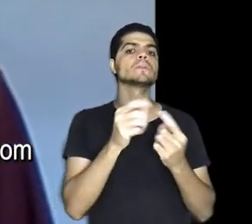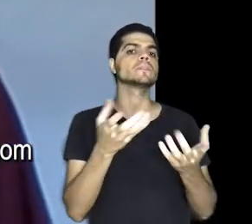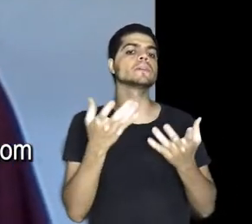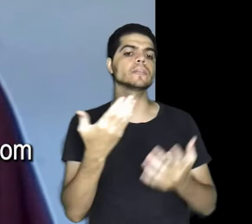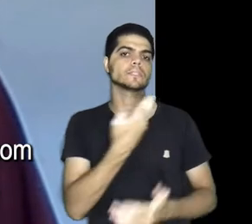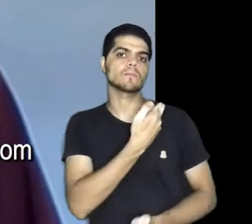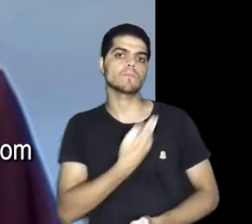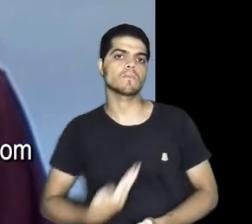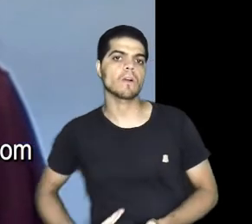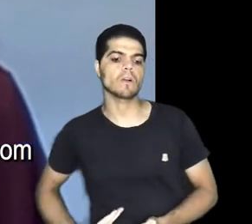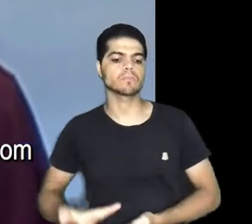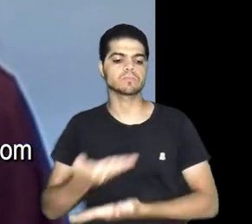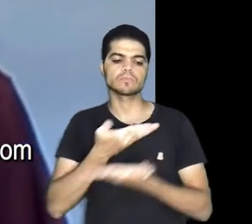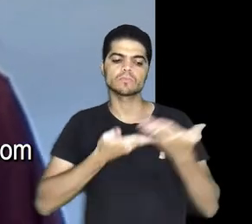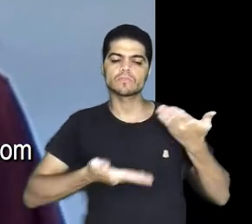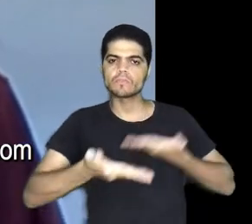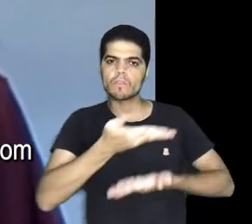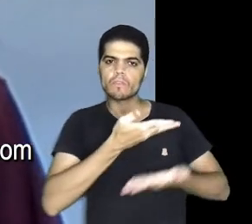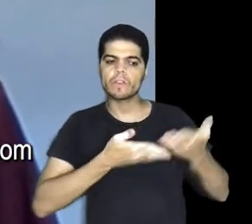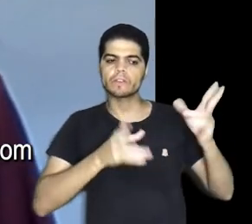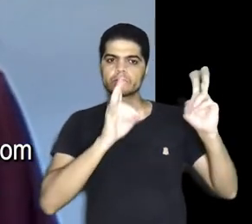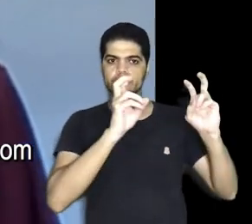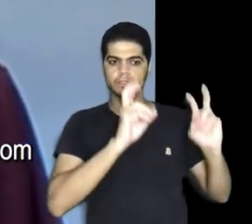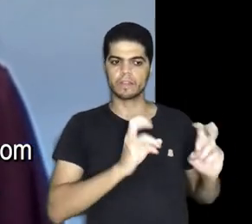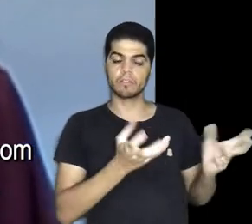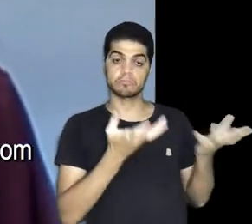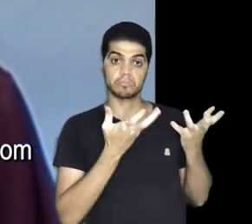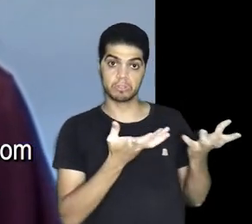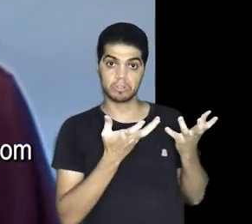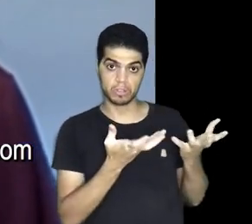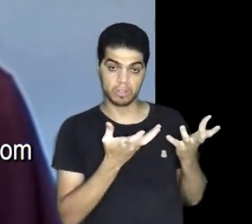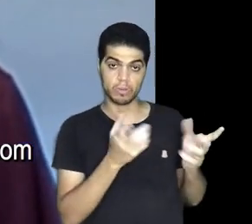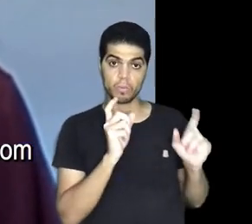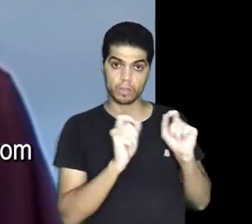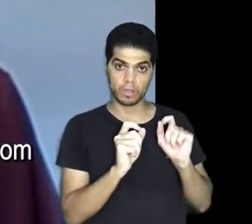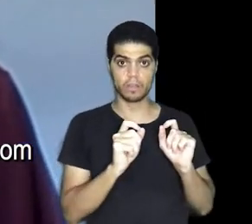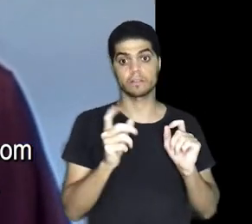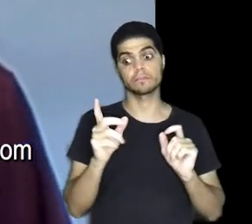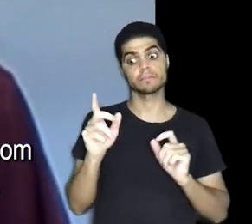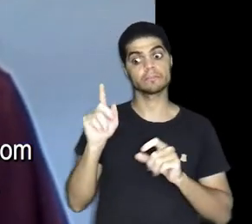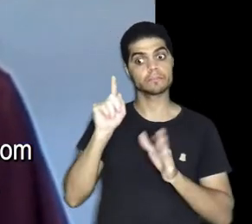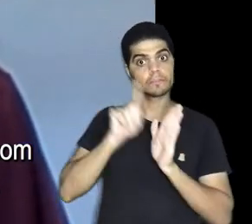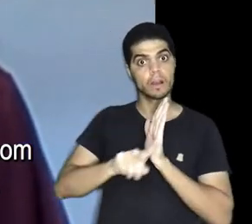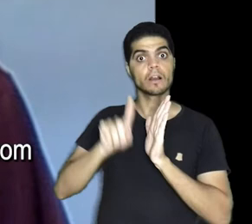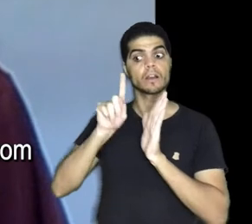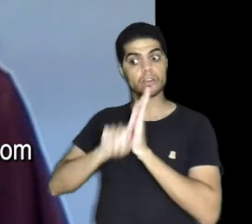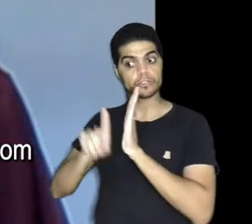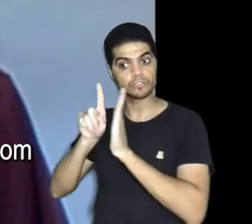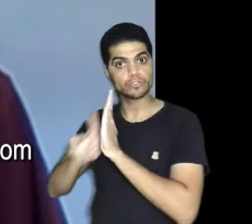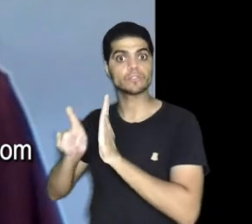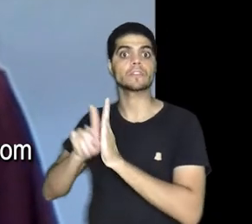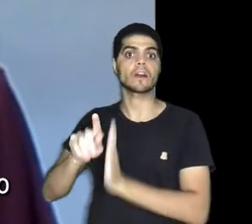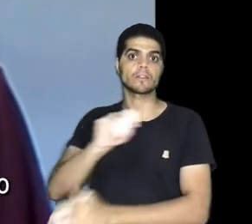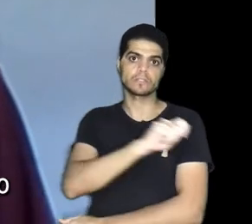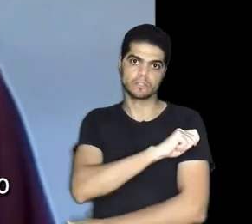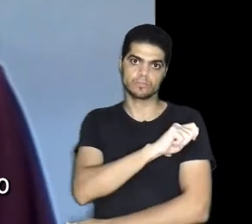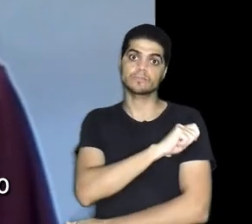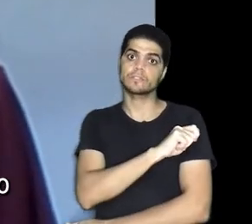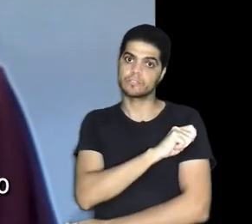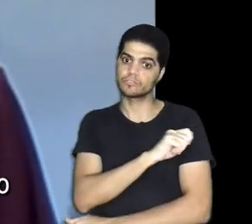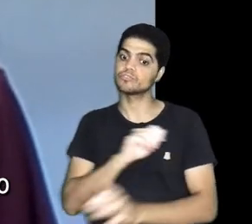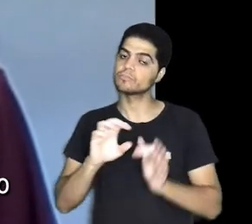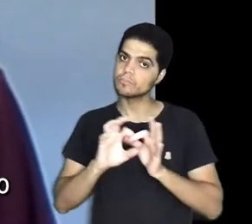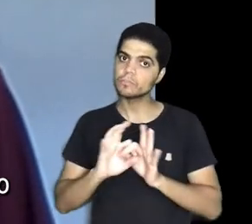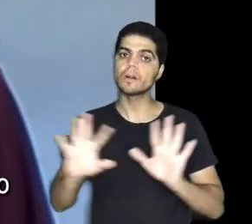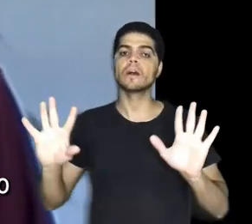dos governantes ao se envolverem com essas questões? Cabe questionar aos estudantes. Acerca